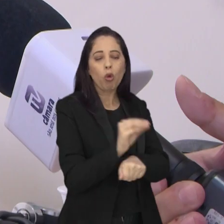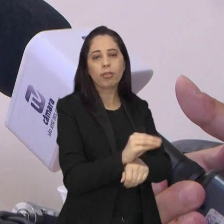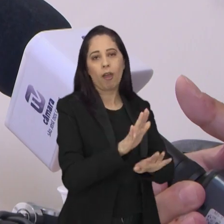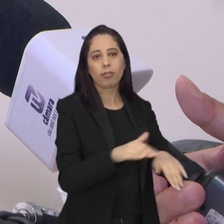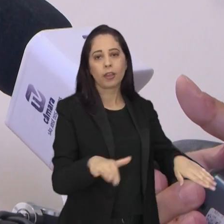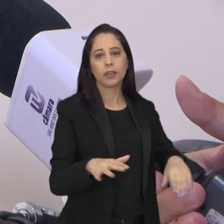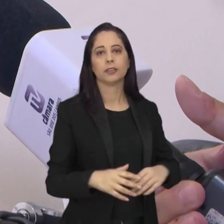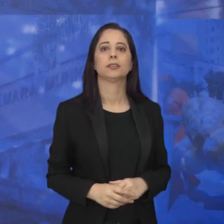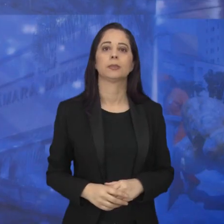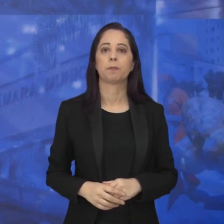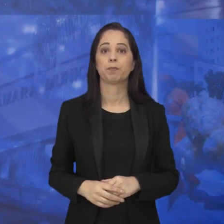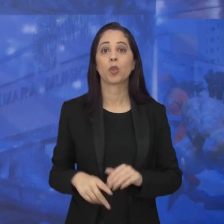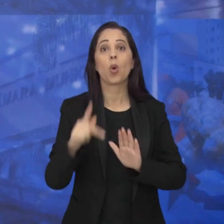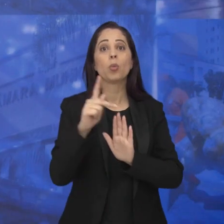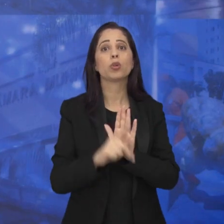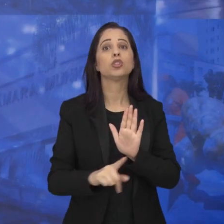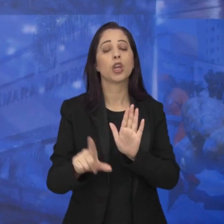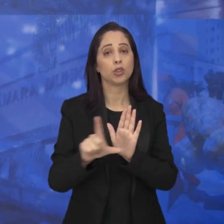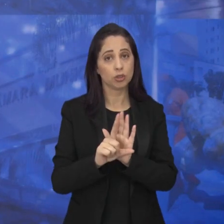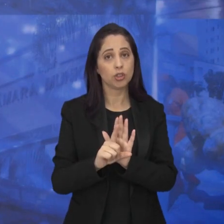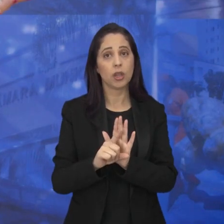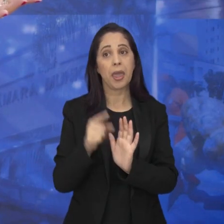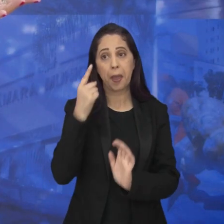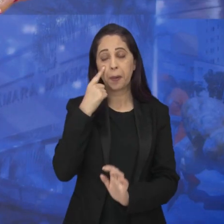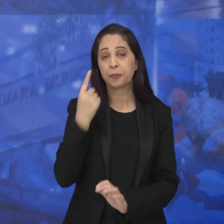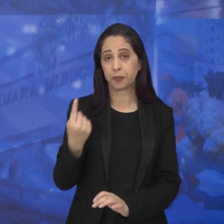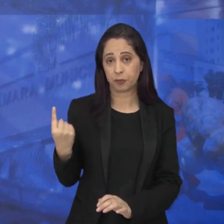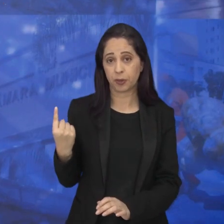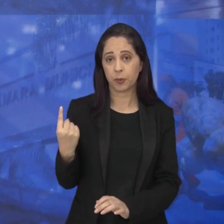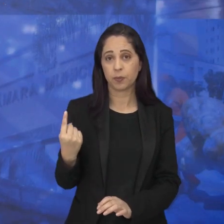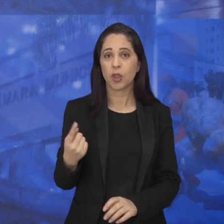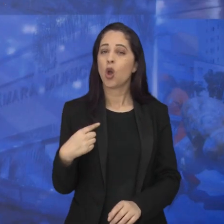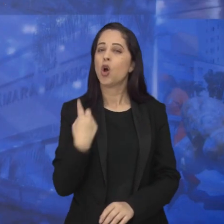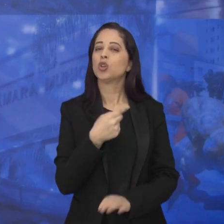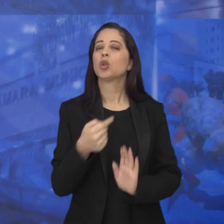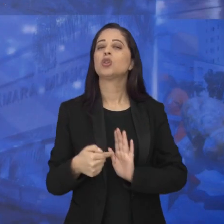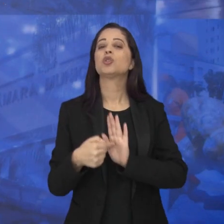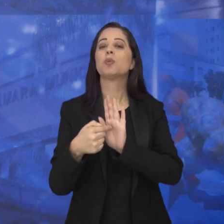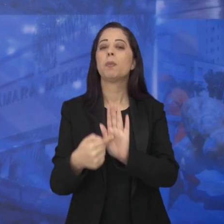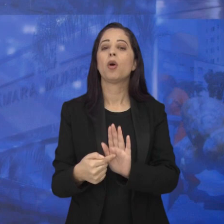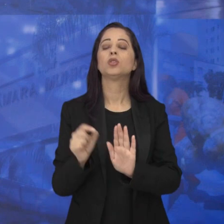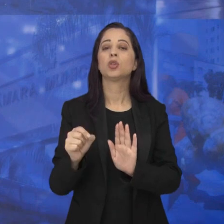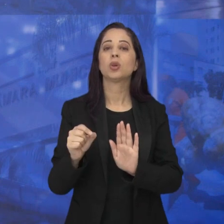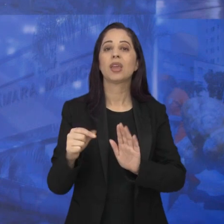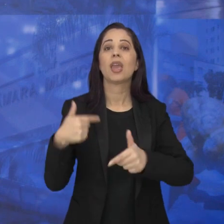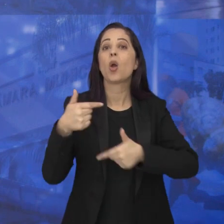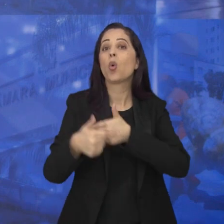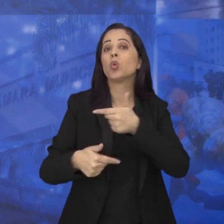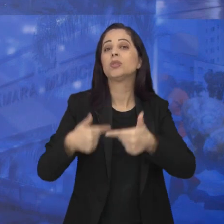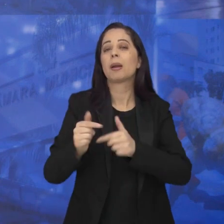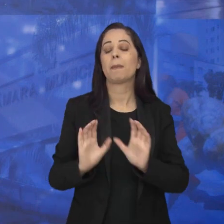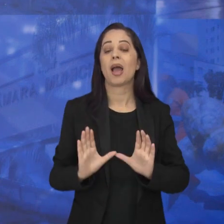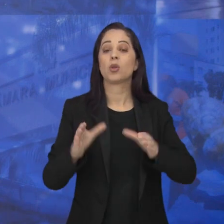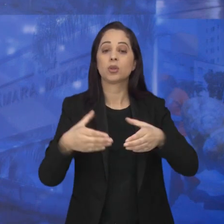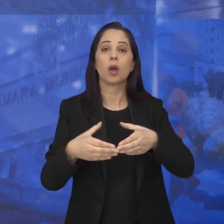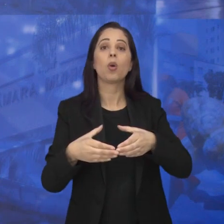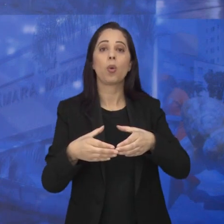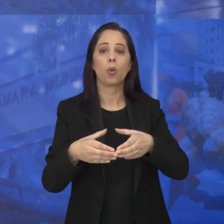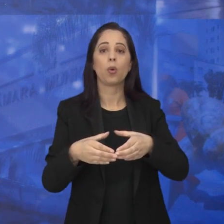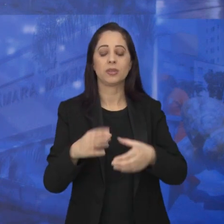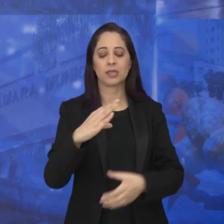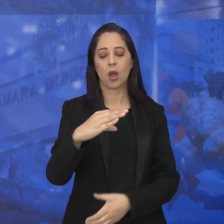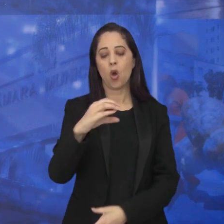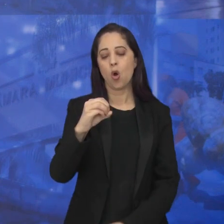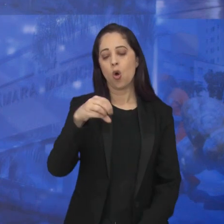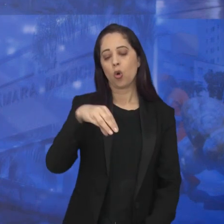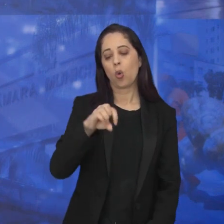monitorizar essa criança. E além de projetos de lei como esse que vimos agora, a gente sempre apresenta para você aqui no Ação Parlamentar o trabalho